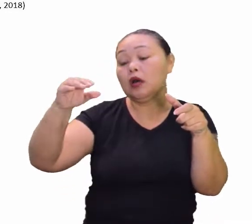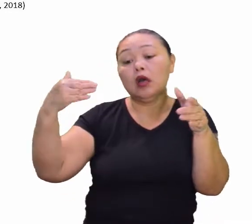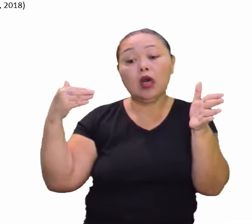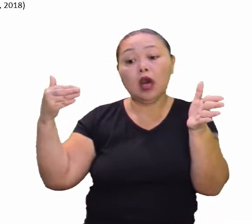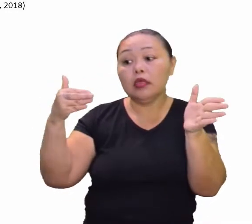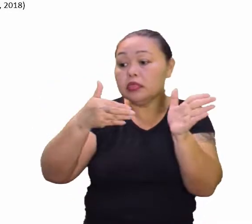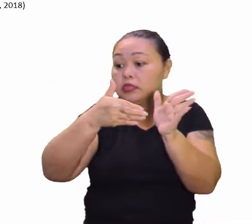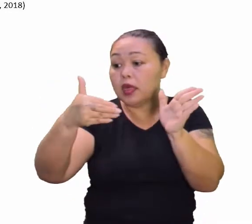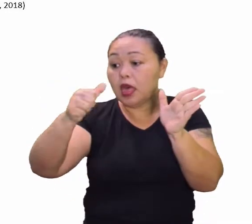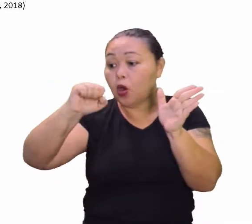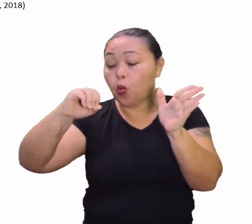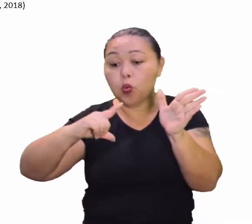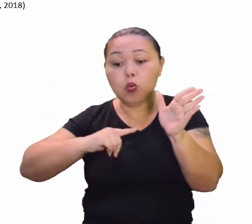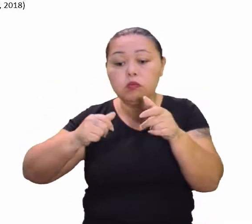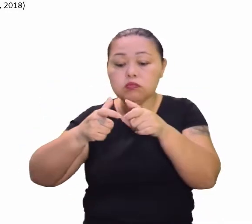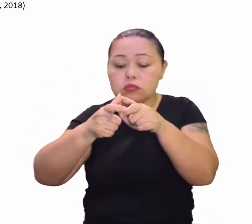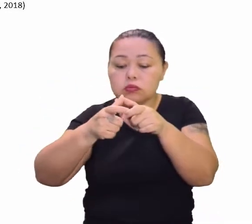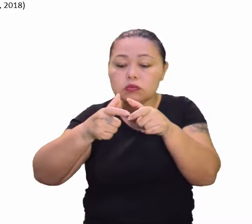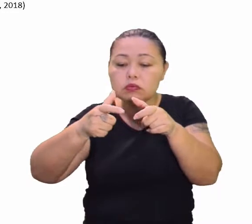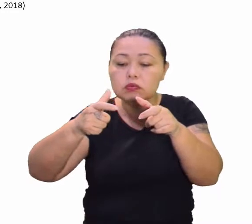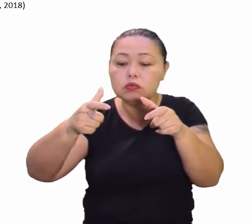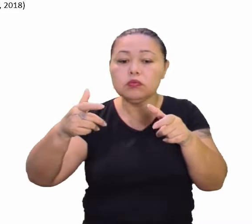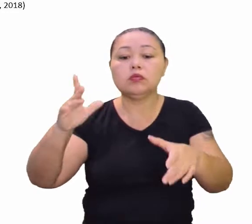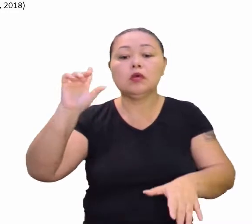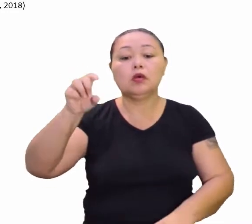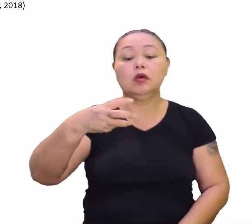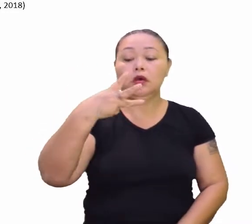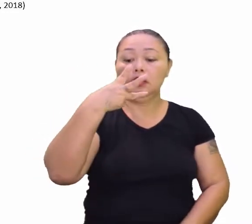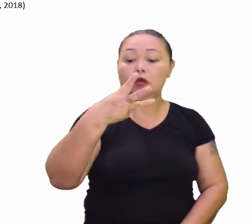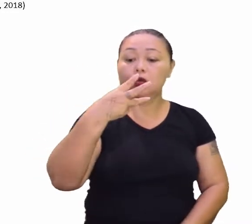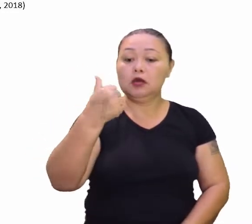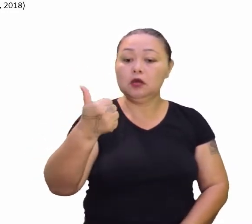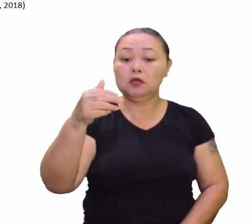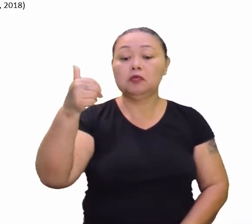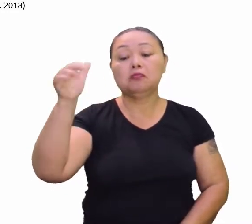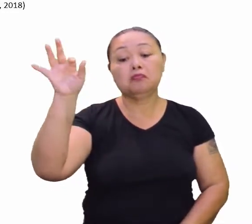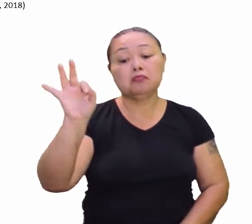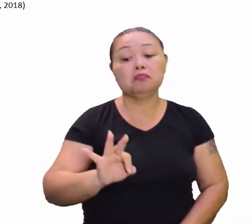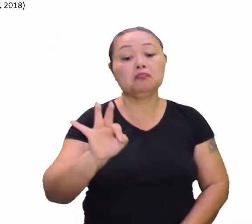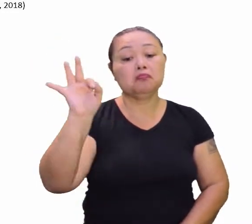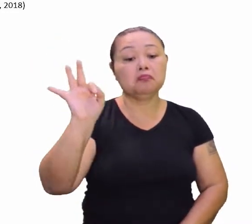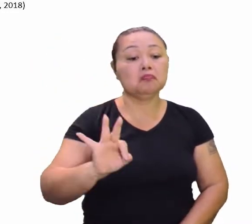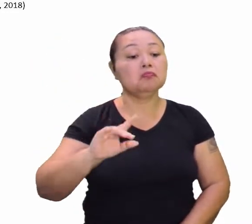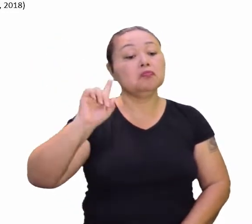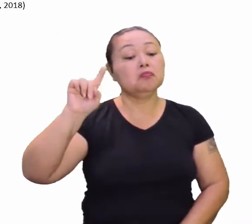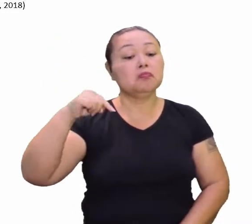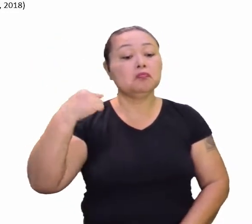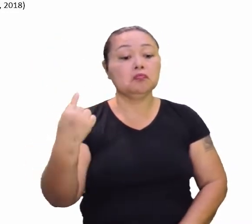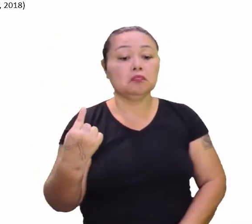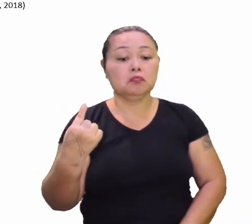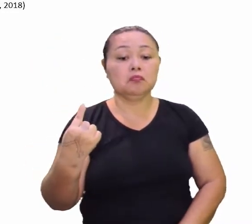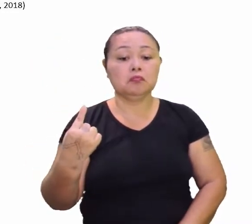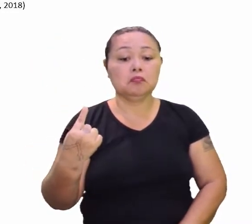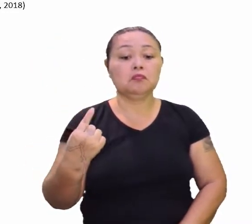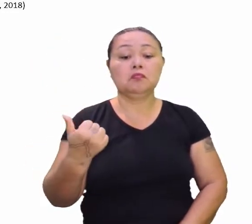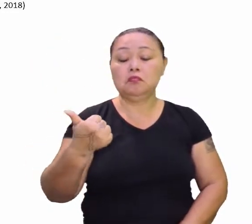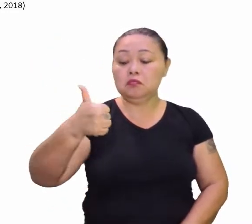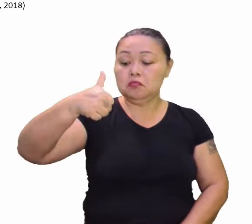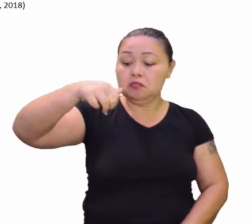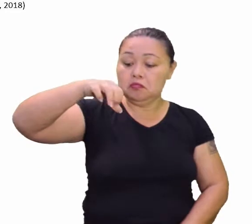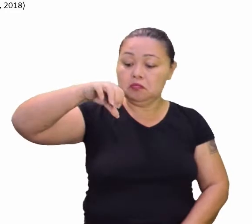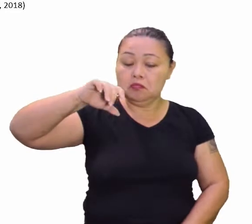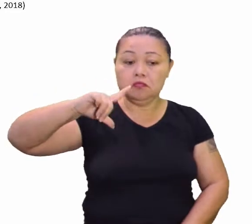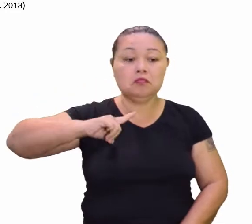para 80, ó, um crescimento de 331%. E ó, em 1990,